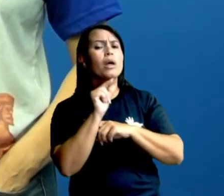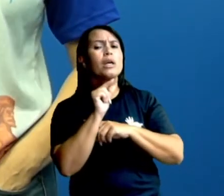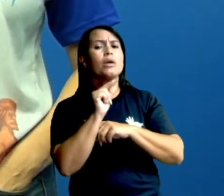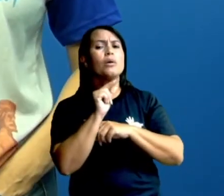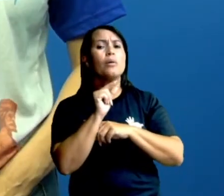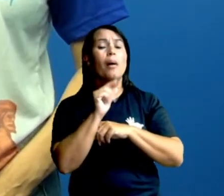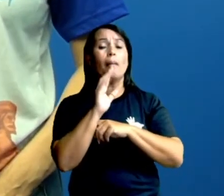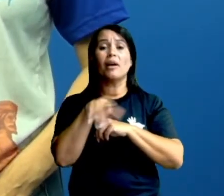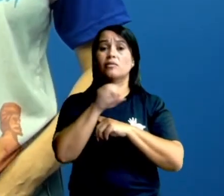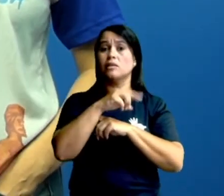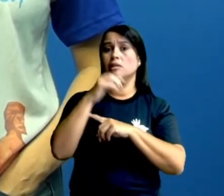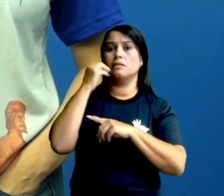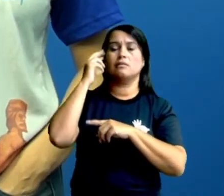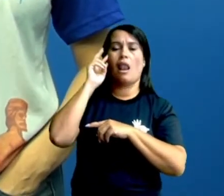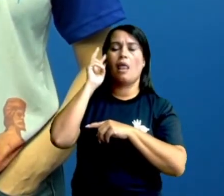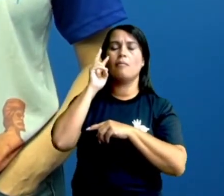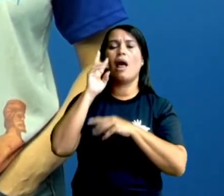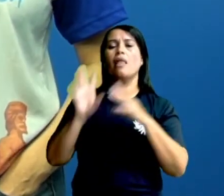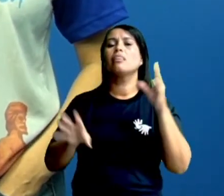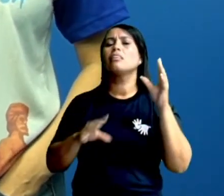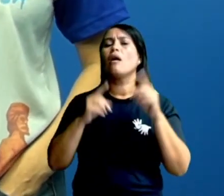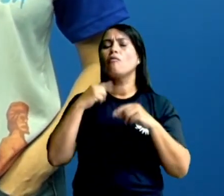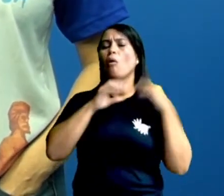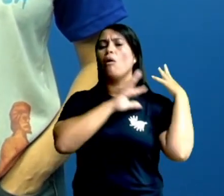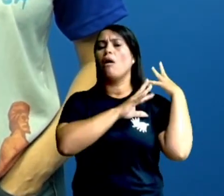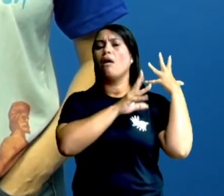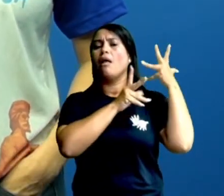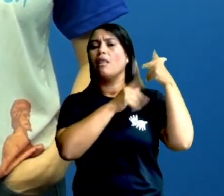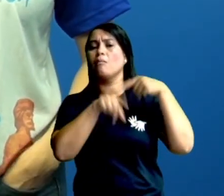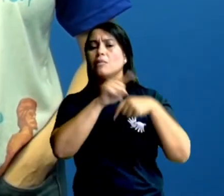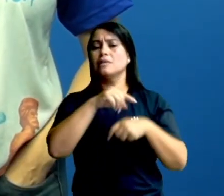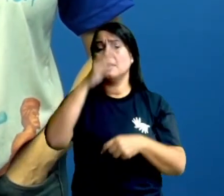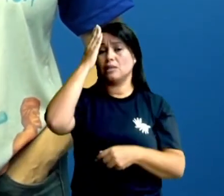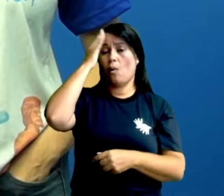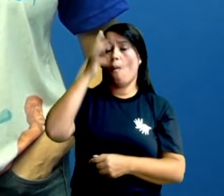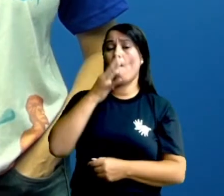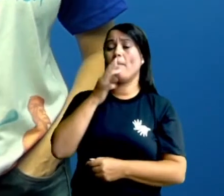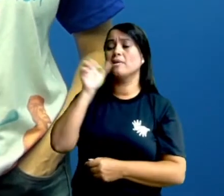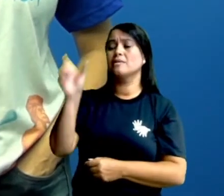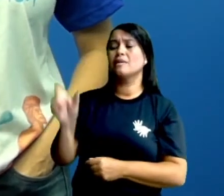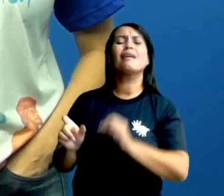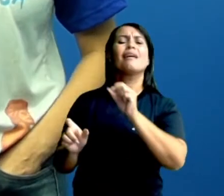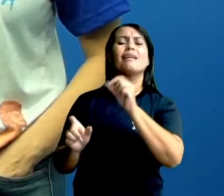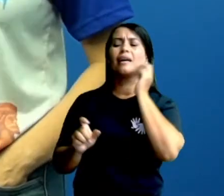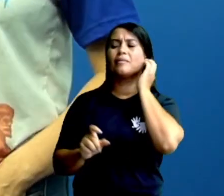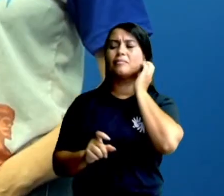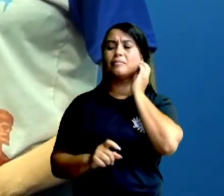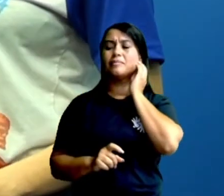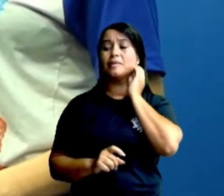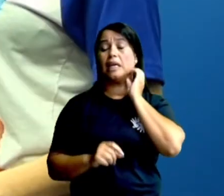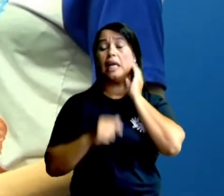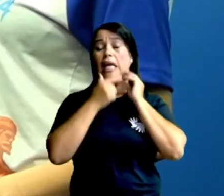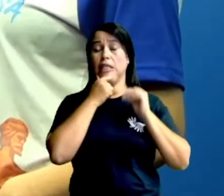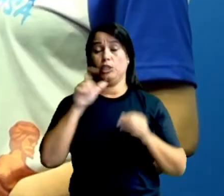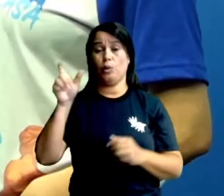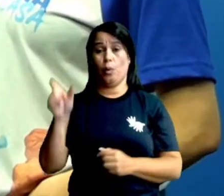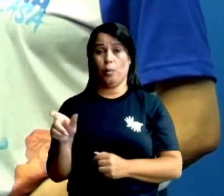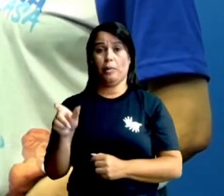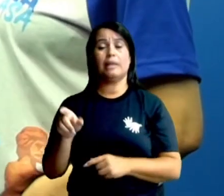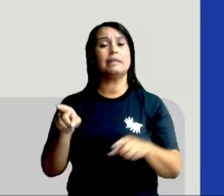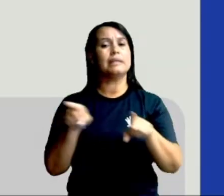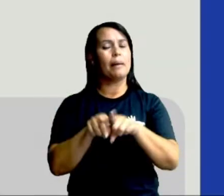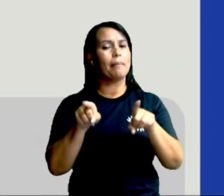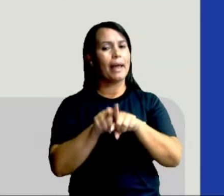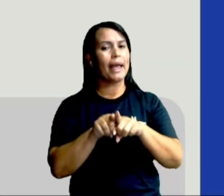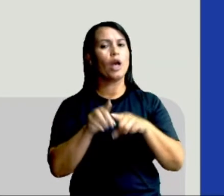ele. Mas quem não está lembrado, a gente vai fazer uma recapitulação aqui e vai relembrar quem é Zumbi, quem foi ele. Então, Zumbi,